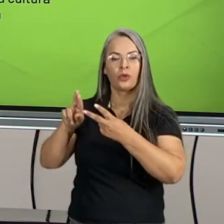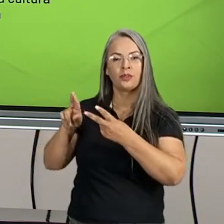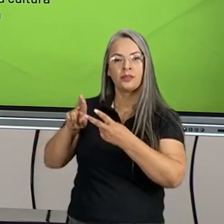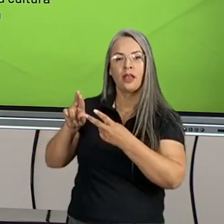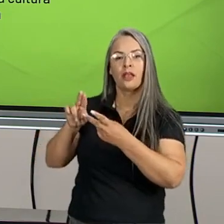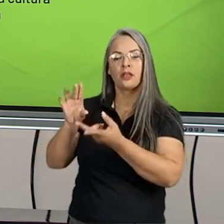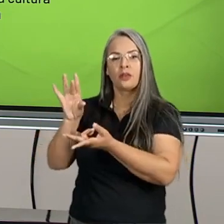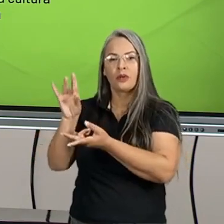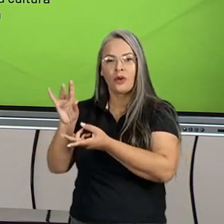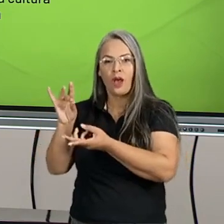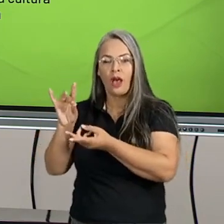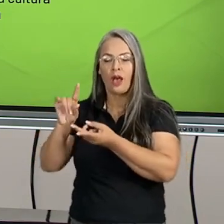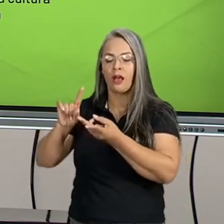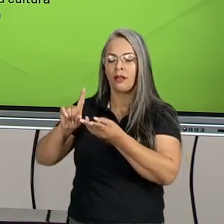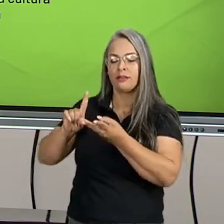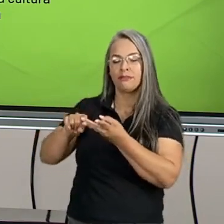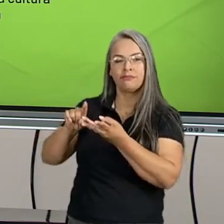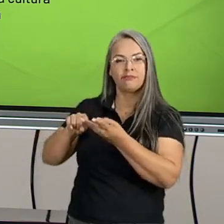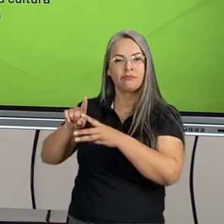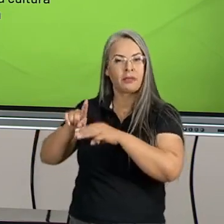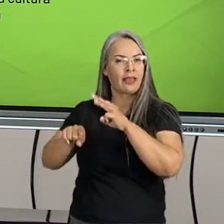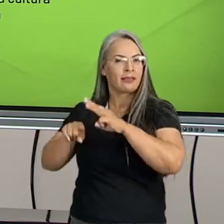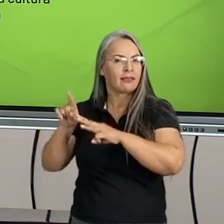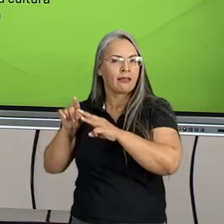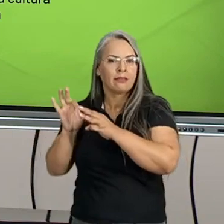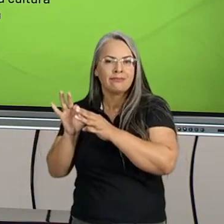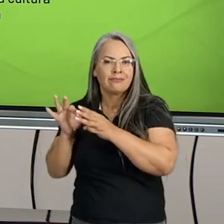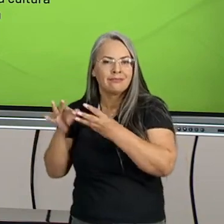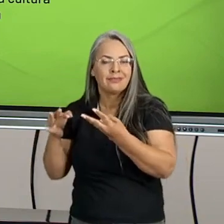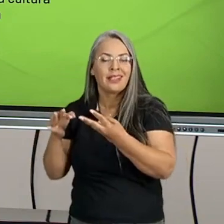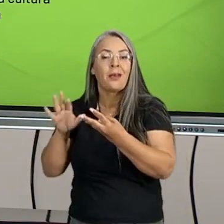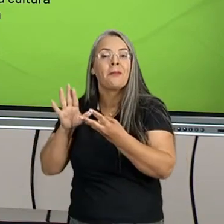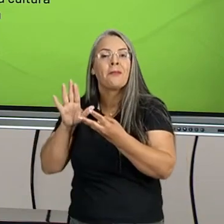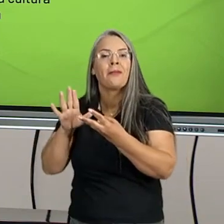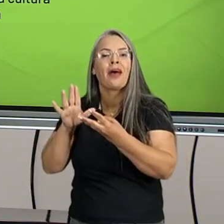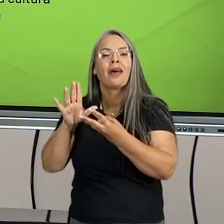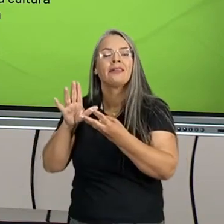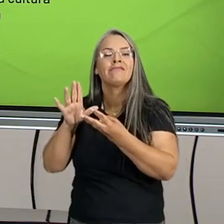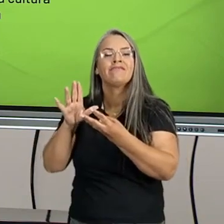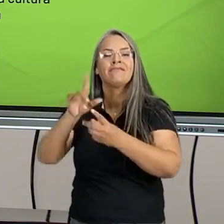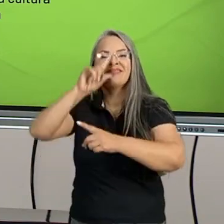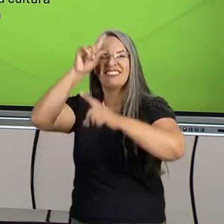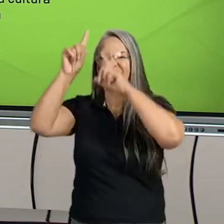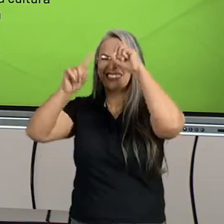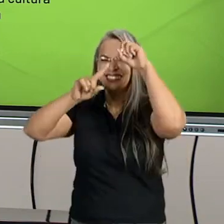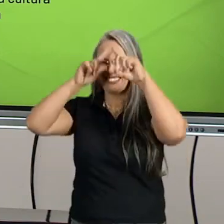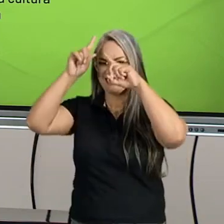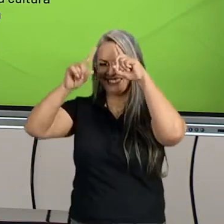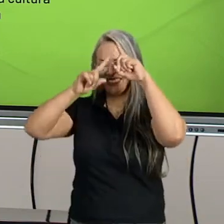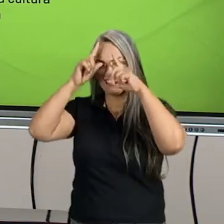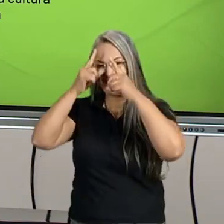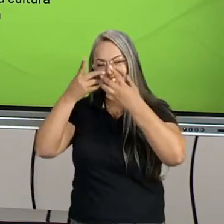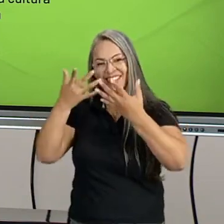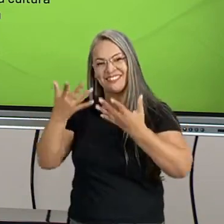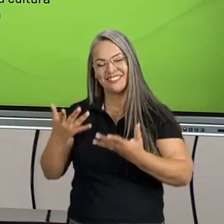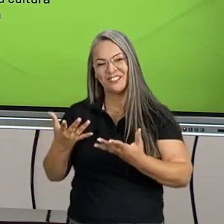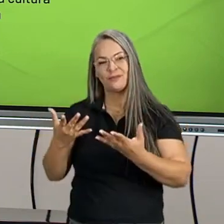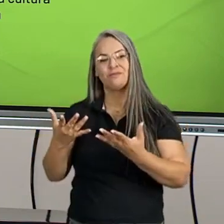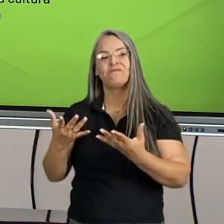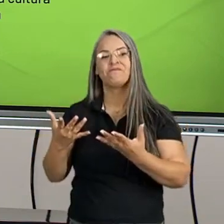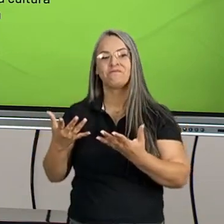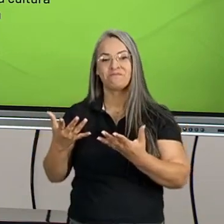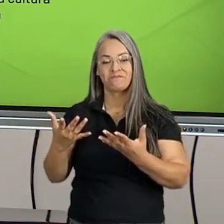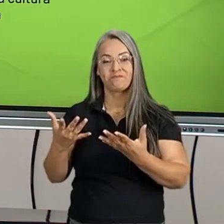colas e demais materiais e Muita criatividade o que nós gostaríamos de